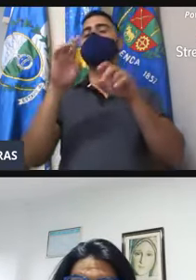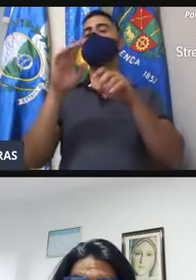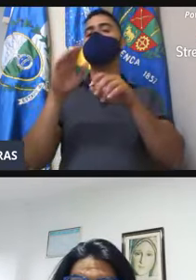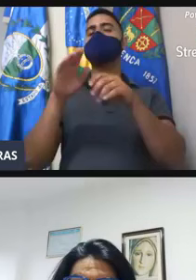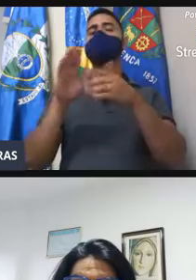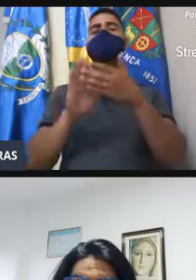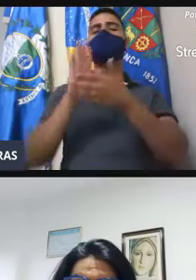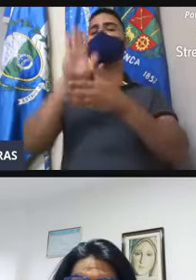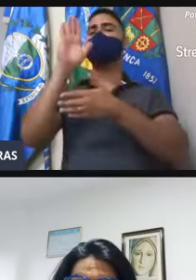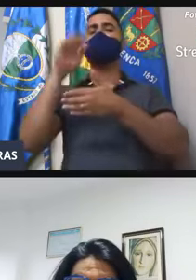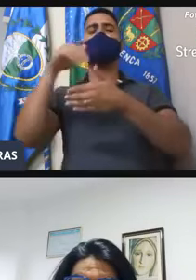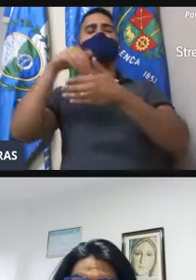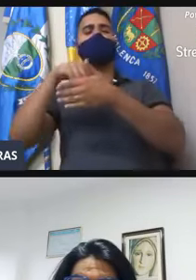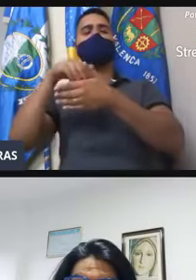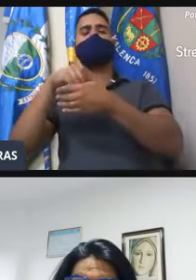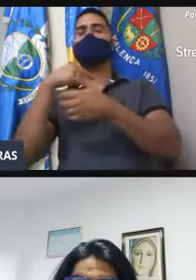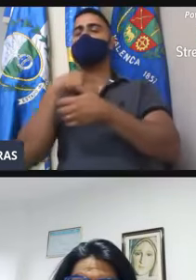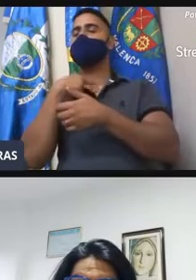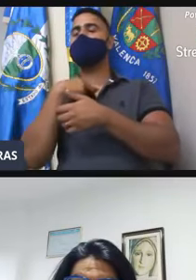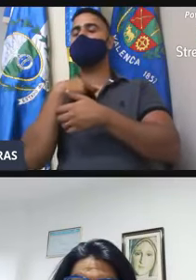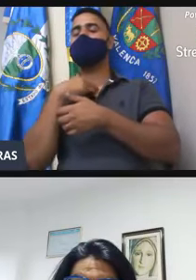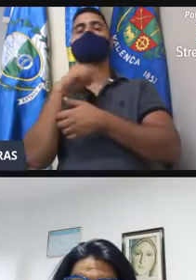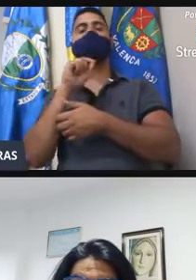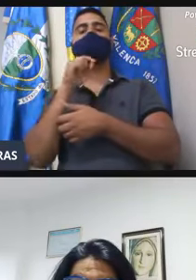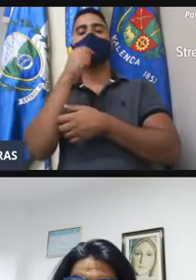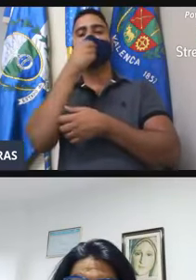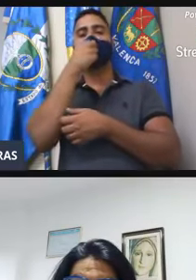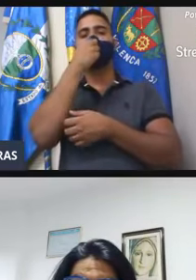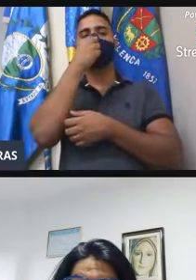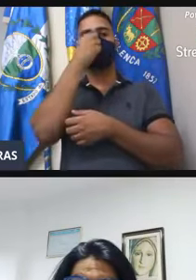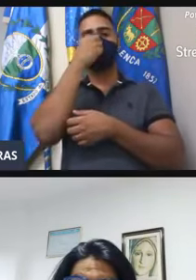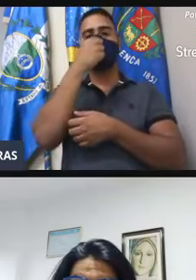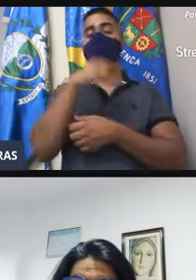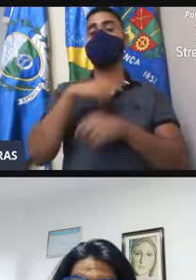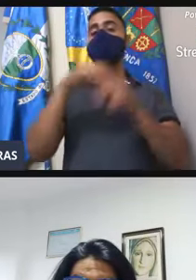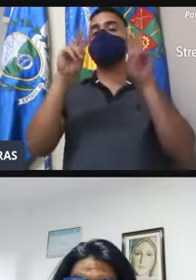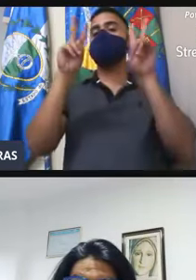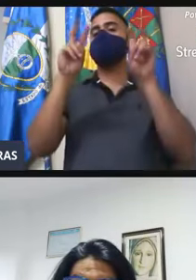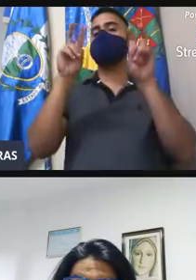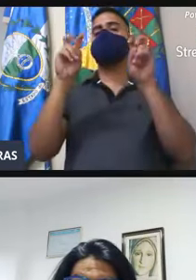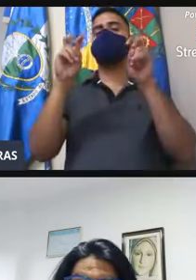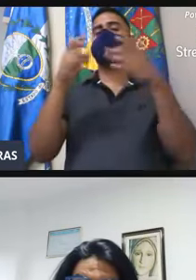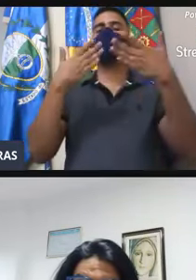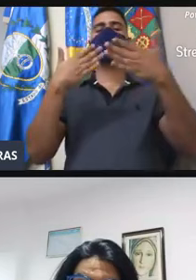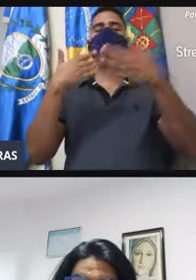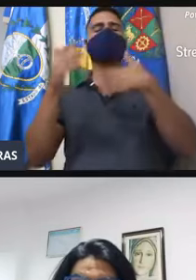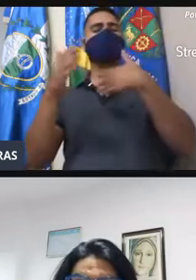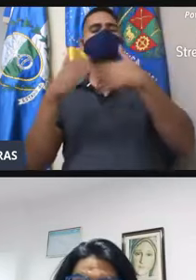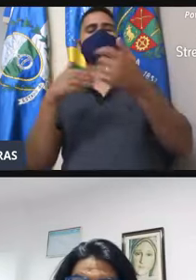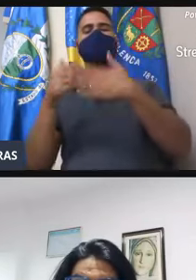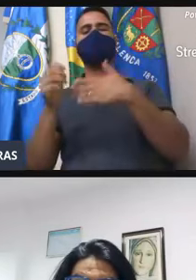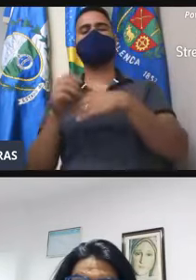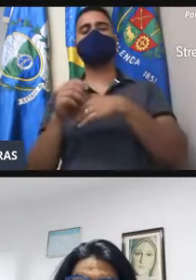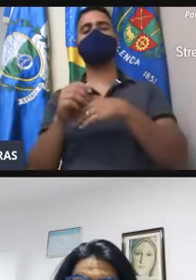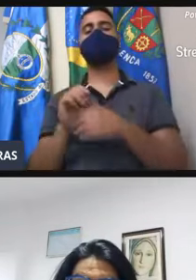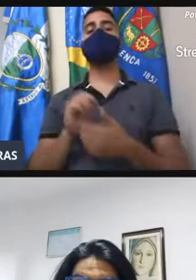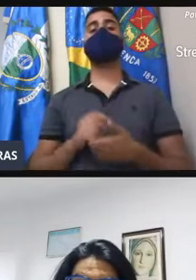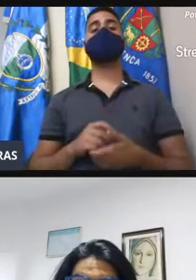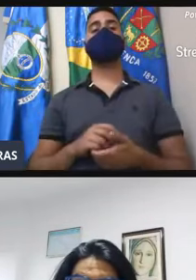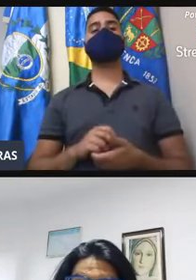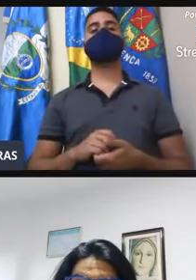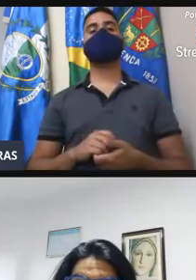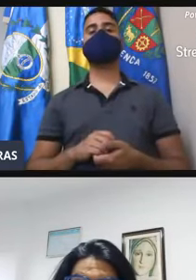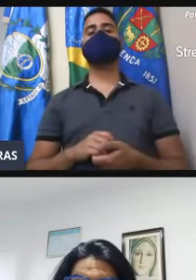campanhas. A gente não pode, de forma nenhuma, tratar um assunto desse esporadicamente. Eu cito, eu